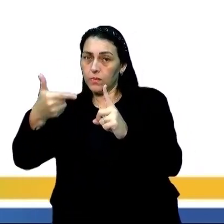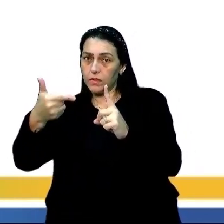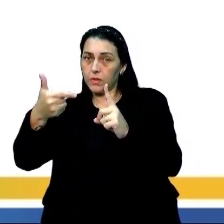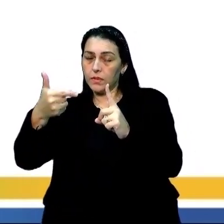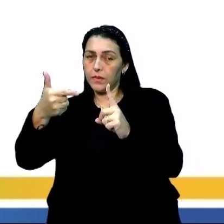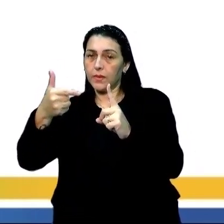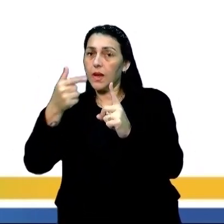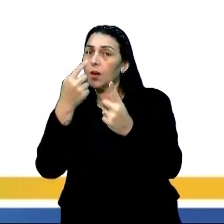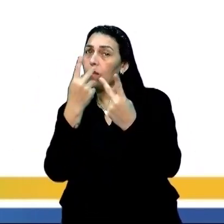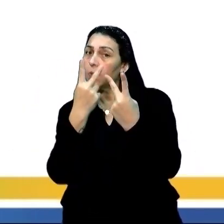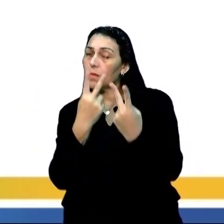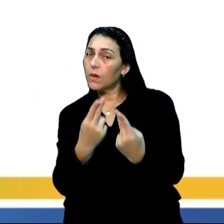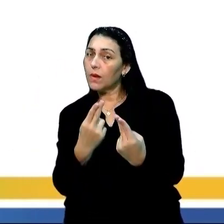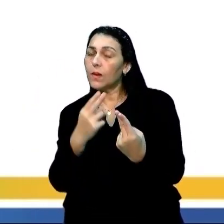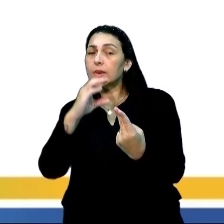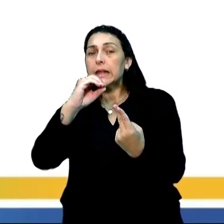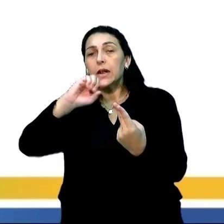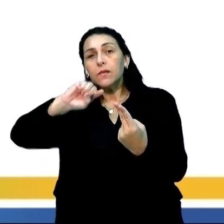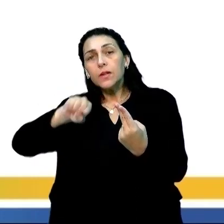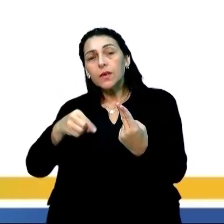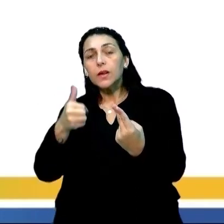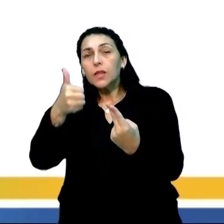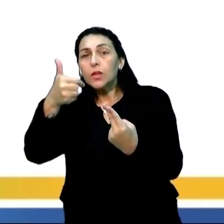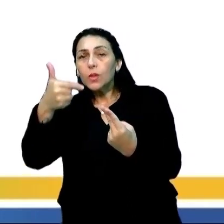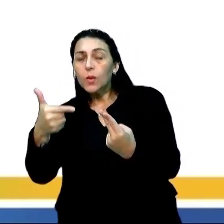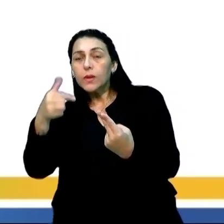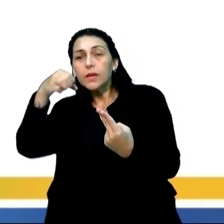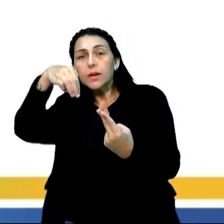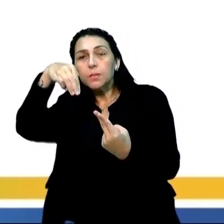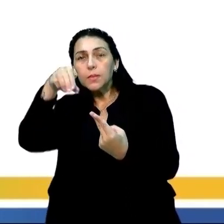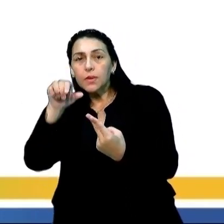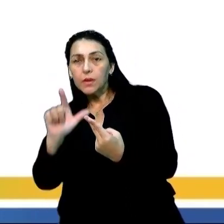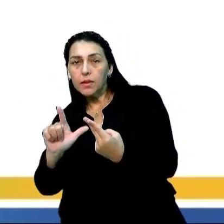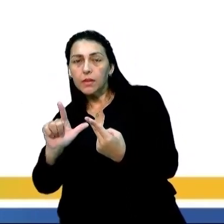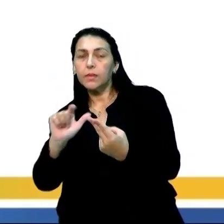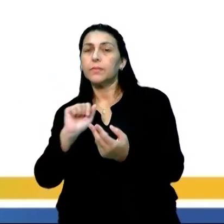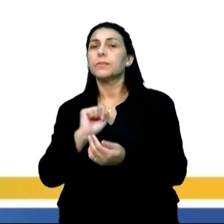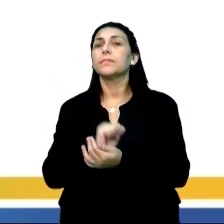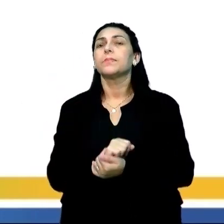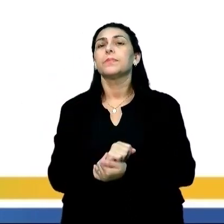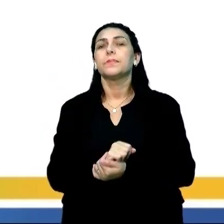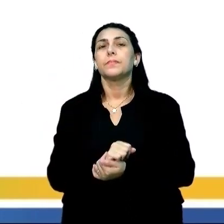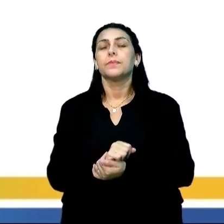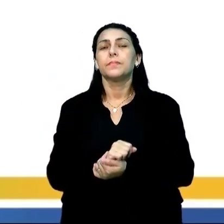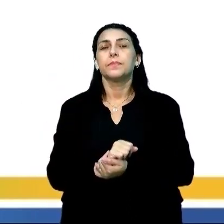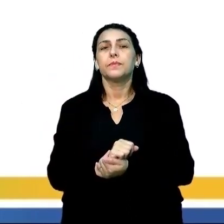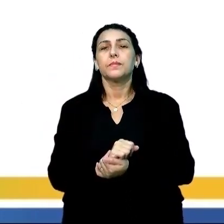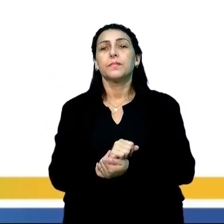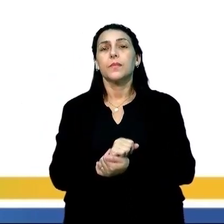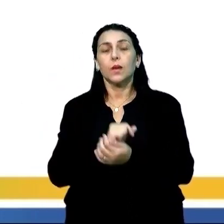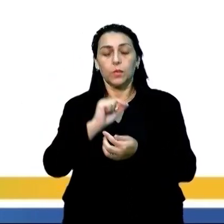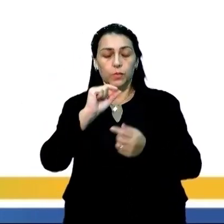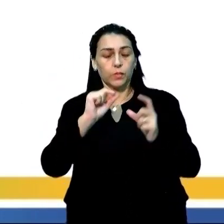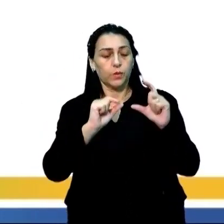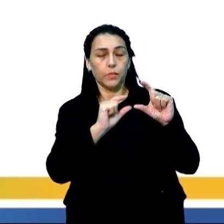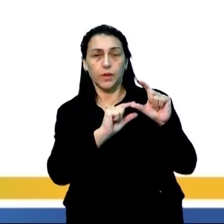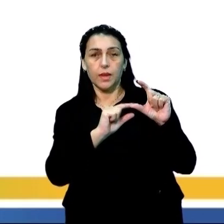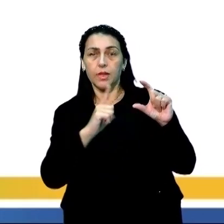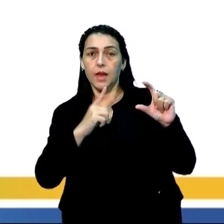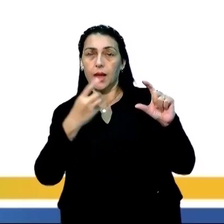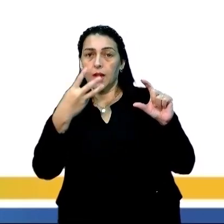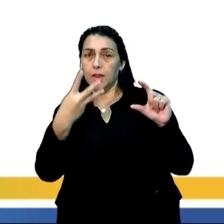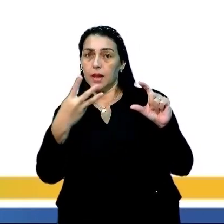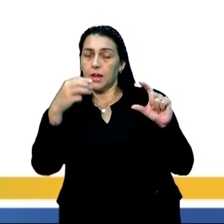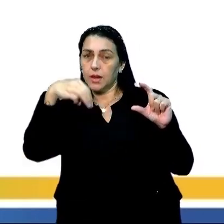0,02, que é igual a 0,12 ml. Ou seja, o frasco tem 3